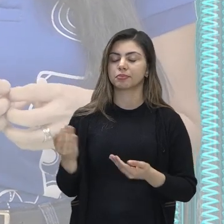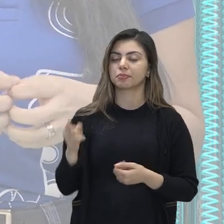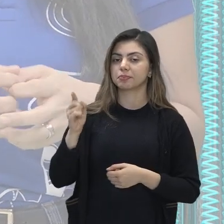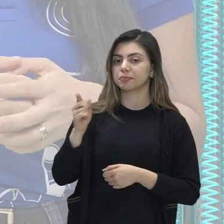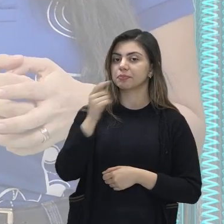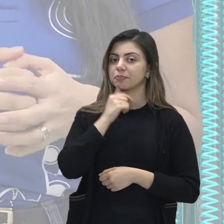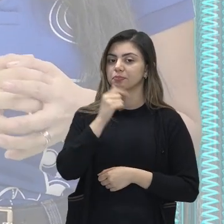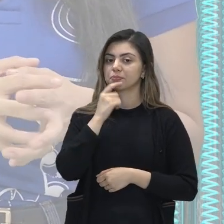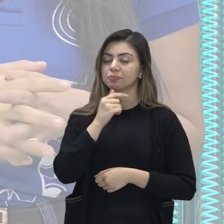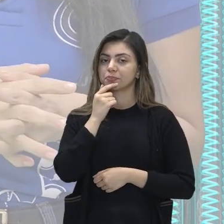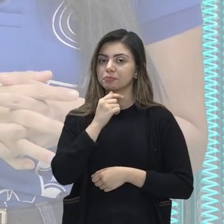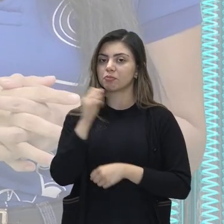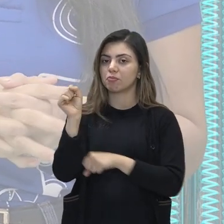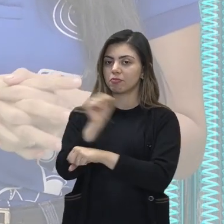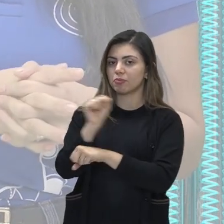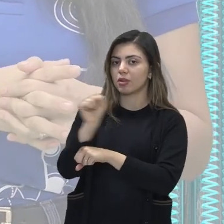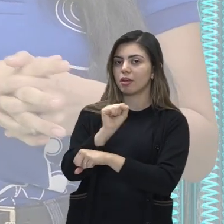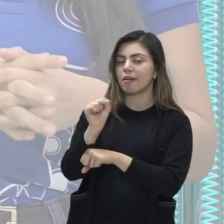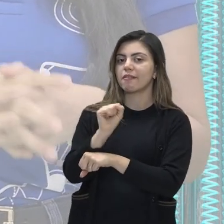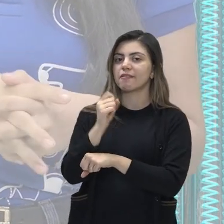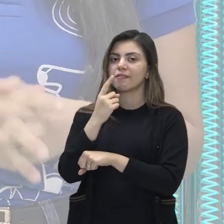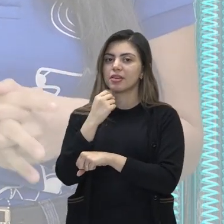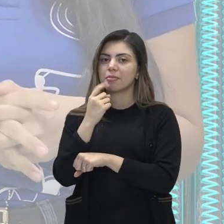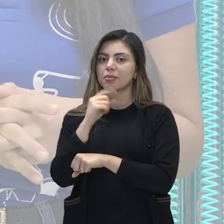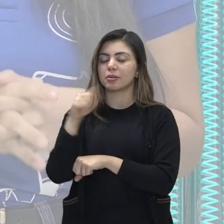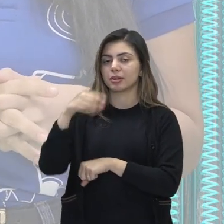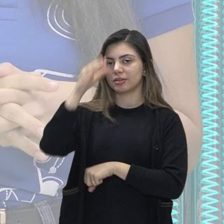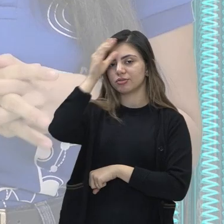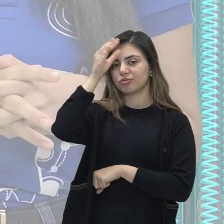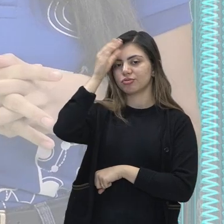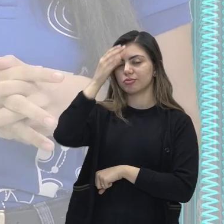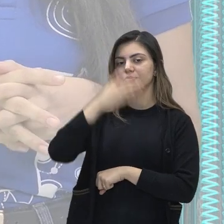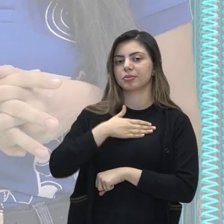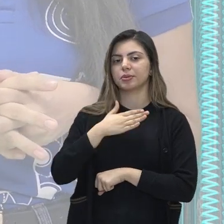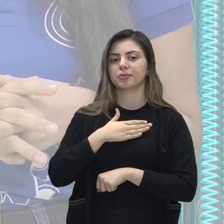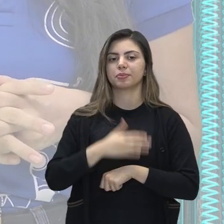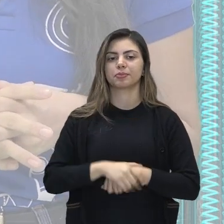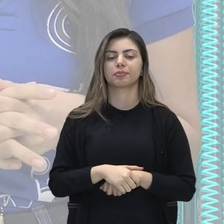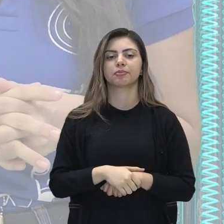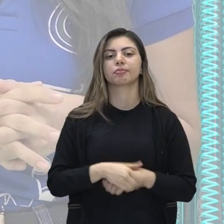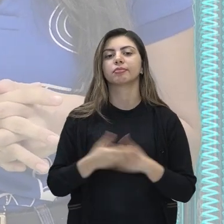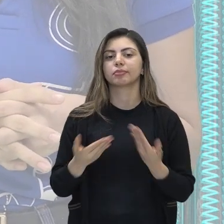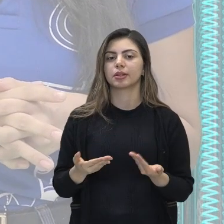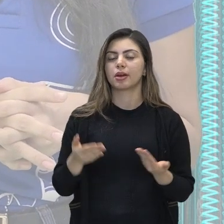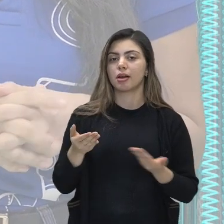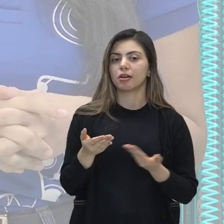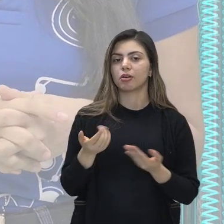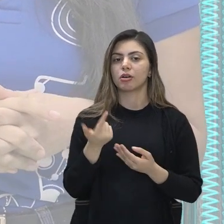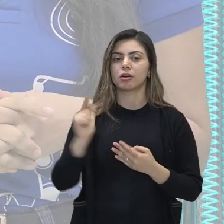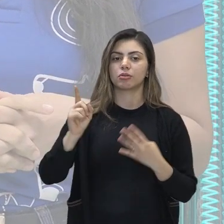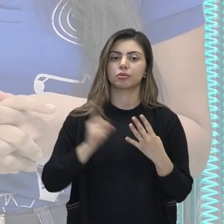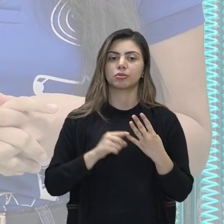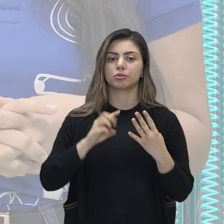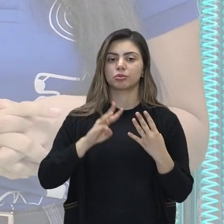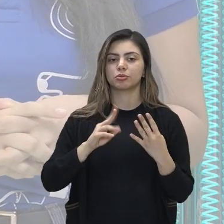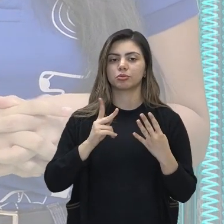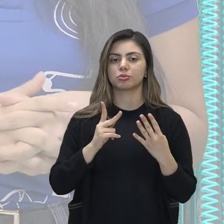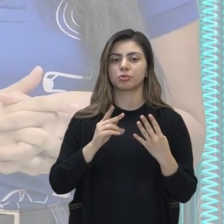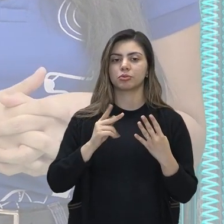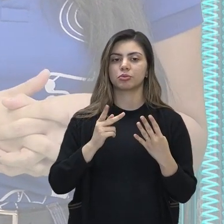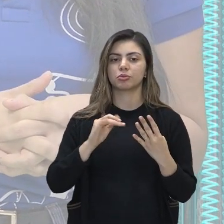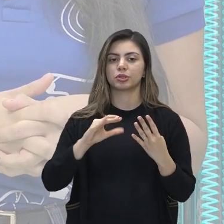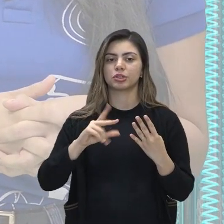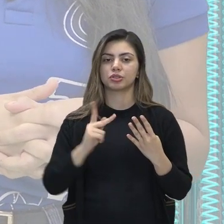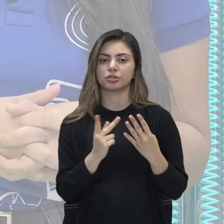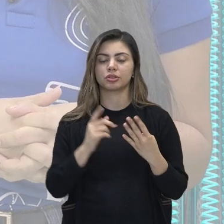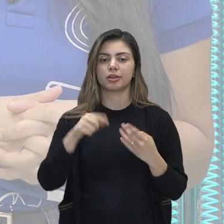carro é vermelho é meu tio. Vamos ver mais exemplos aqui de pronomes relativos. Which, usado para